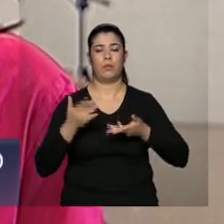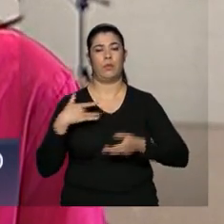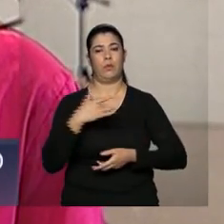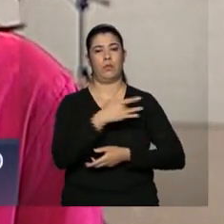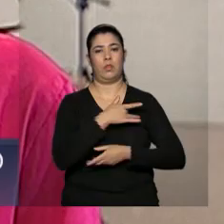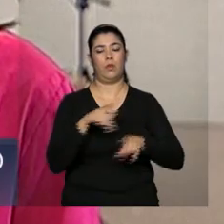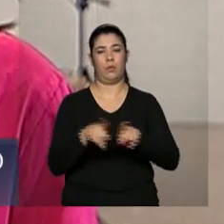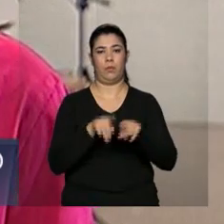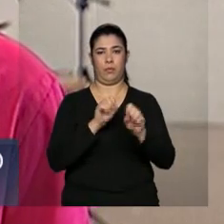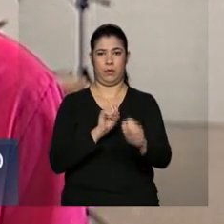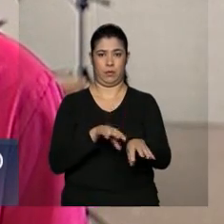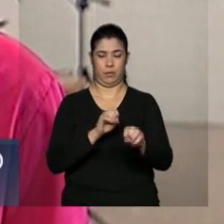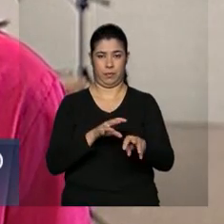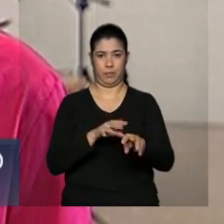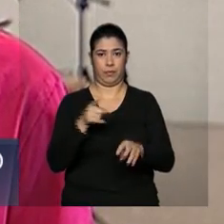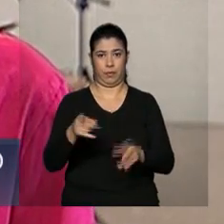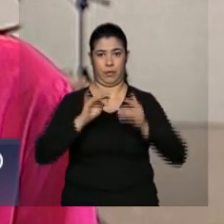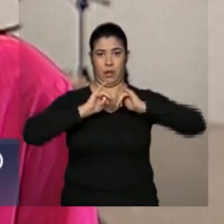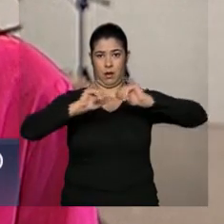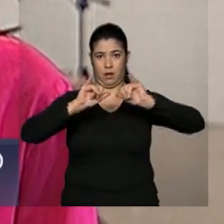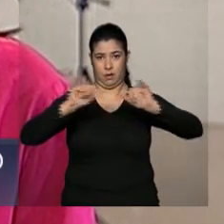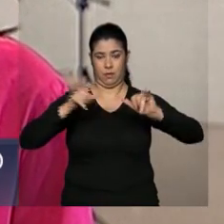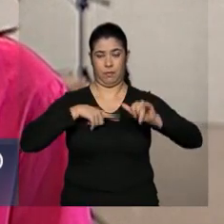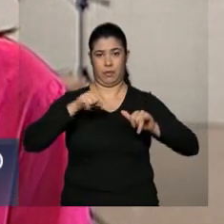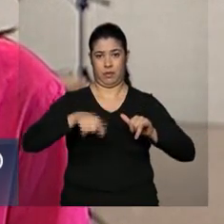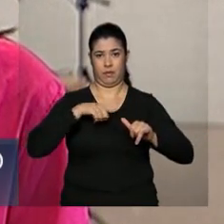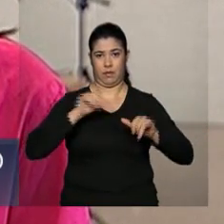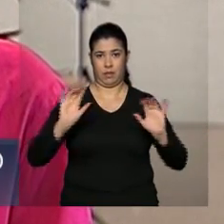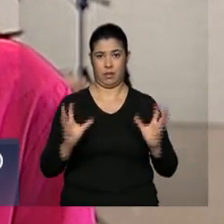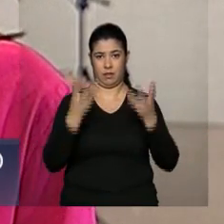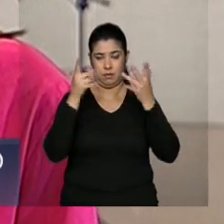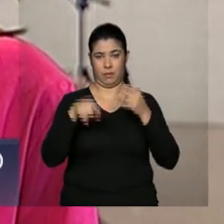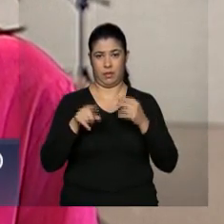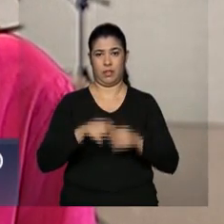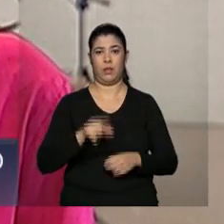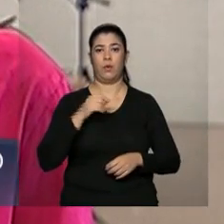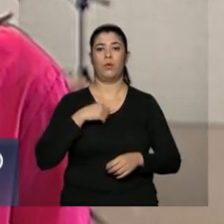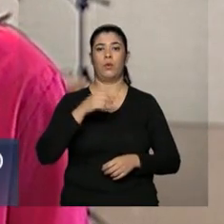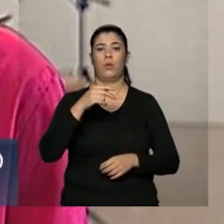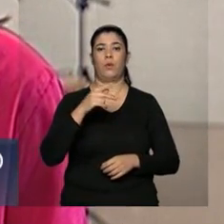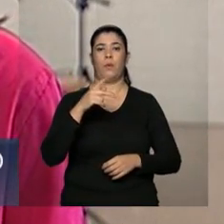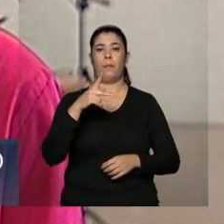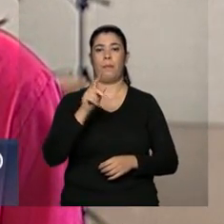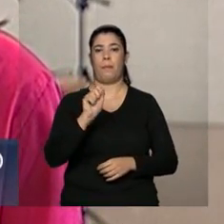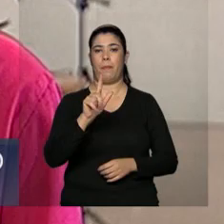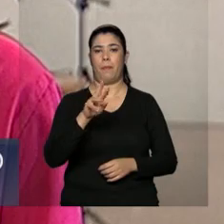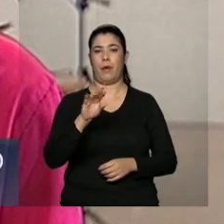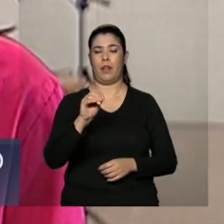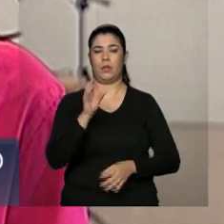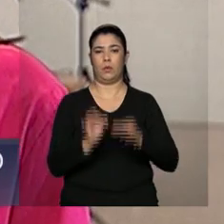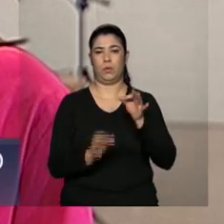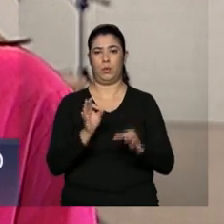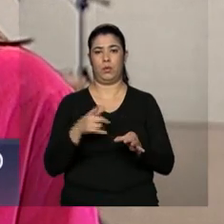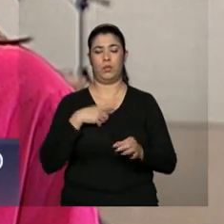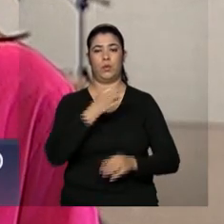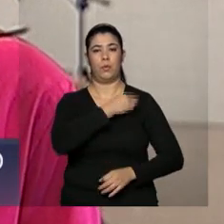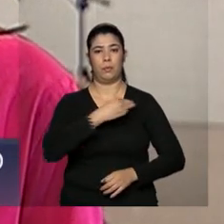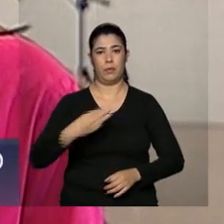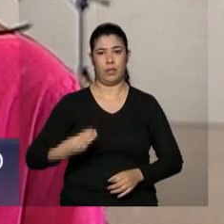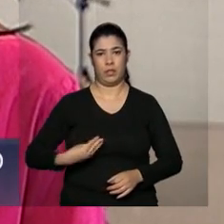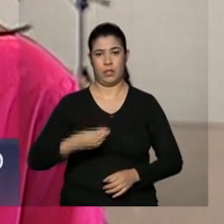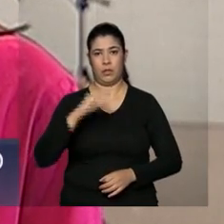educação. E essa campanha, que vai ser lançada logo mais aqui no auditório, no Palácio da Justiça, com a presença do ministro José Eduardo